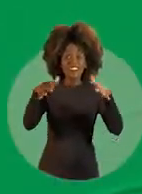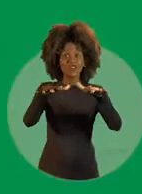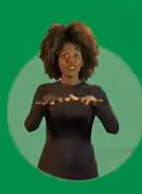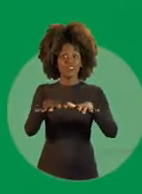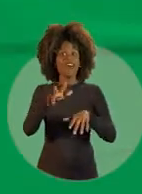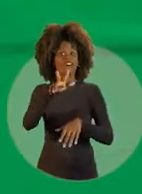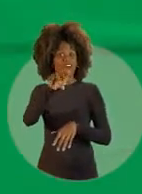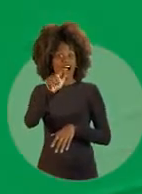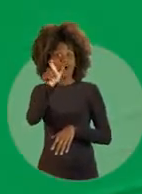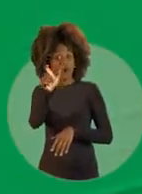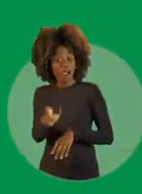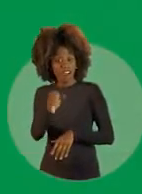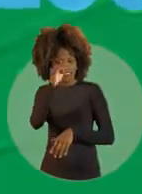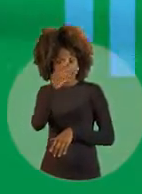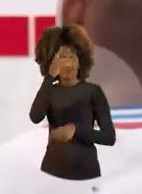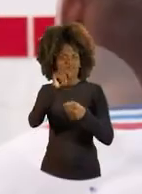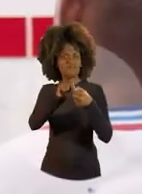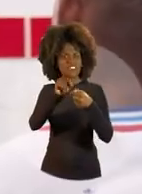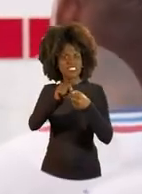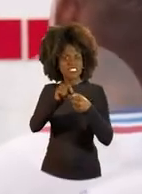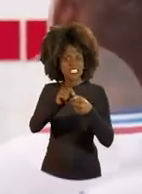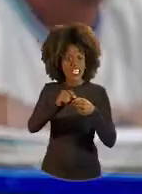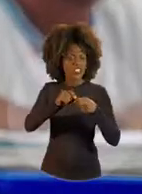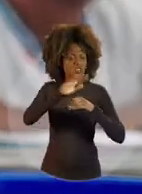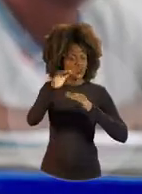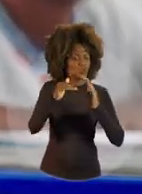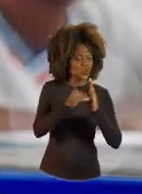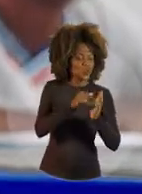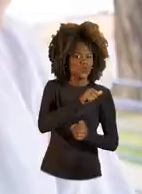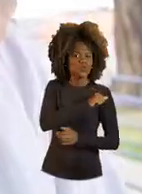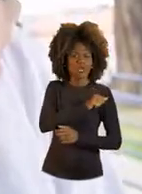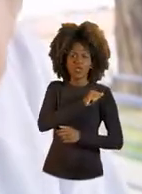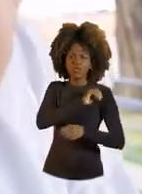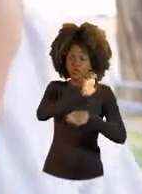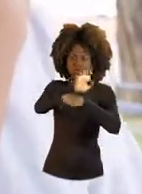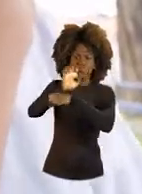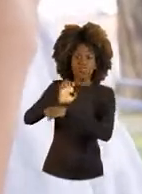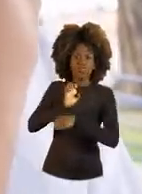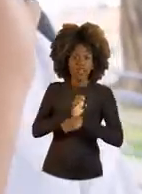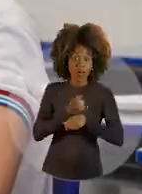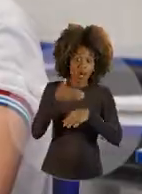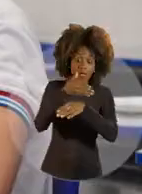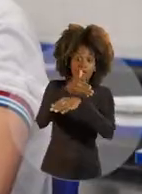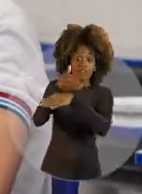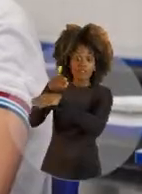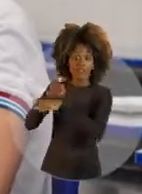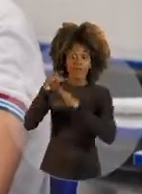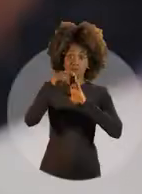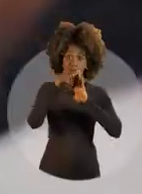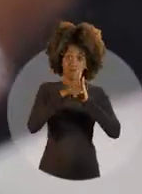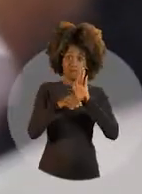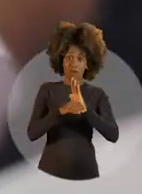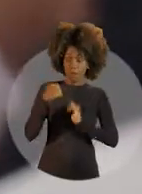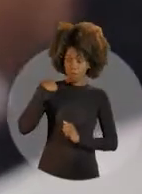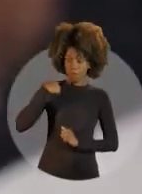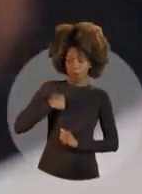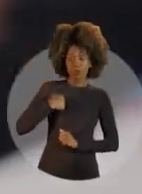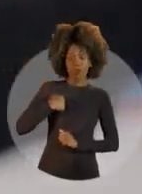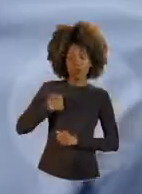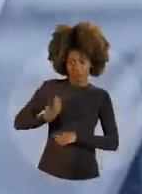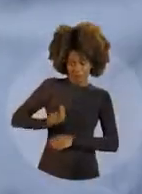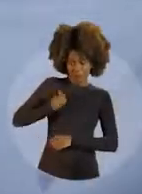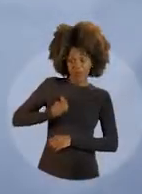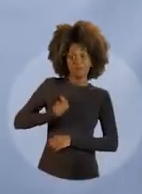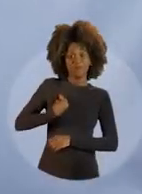Educação inclusiva. Jerônimo vai estender para todos os estudantes da rede estadual o acesso a programas como Bolsa